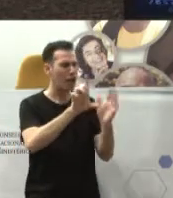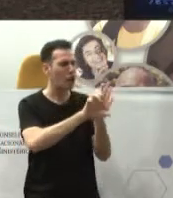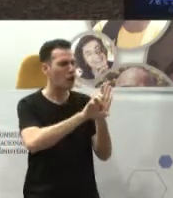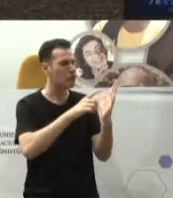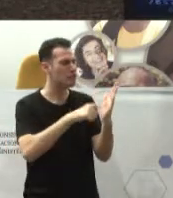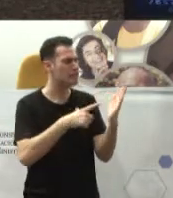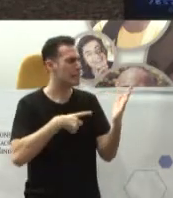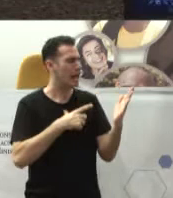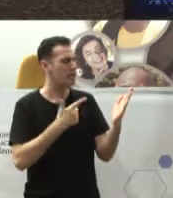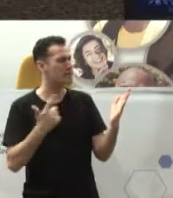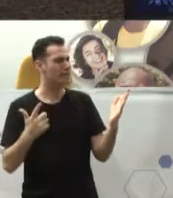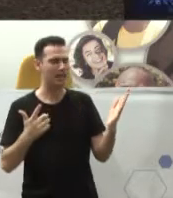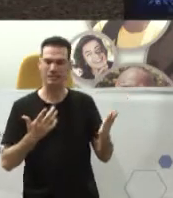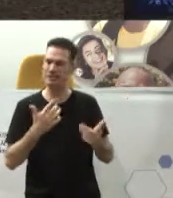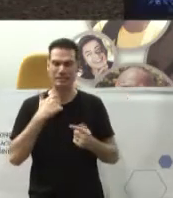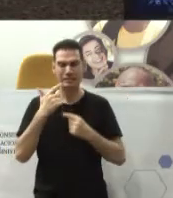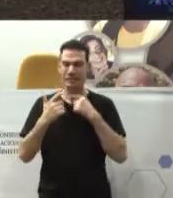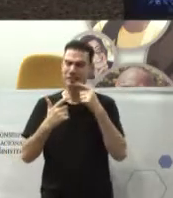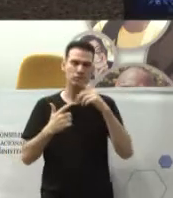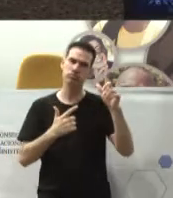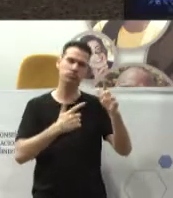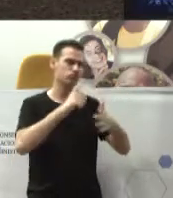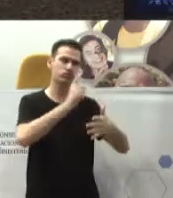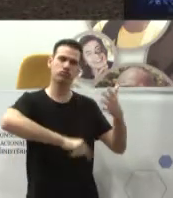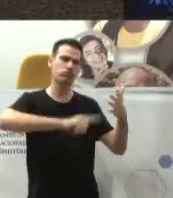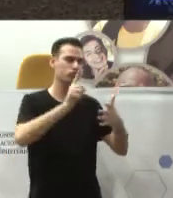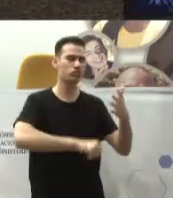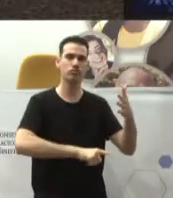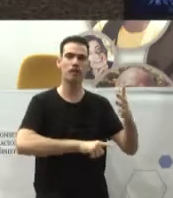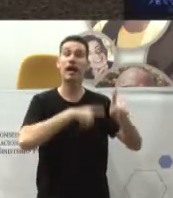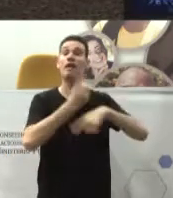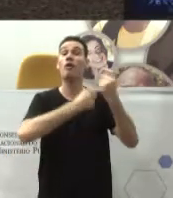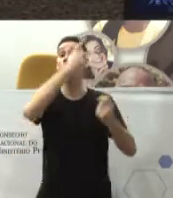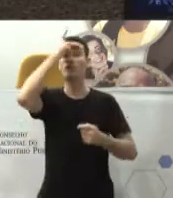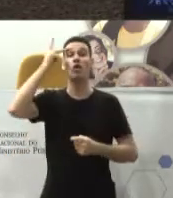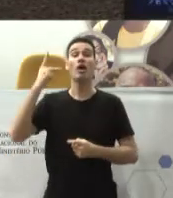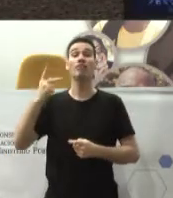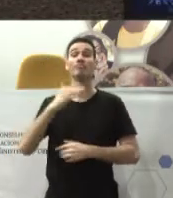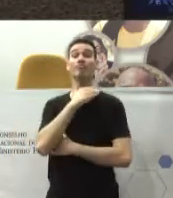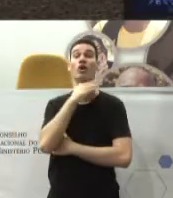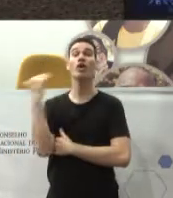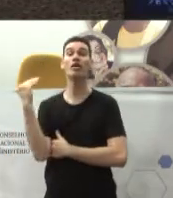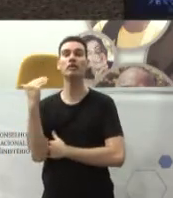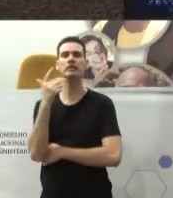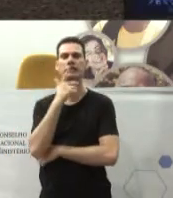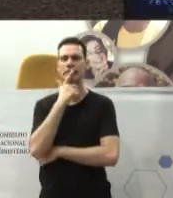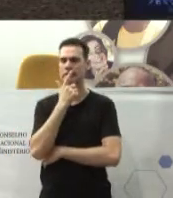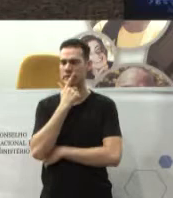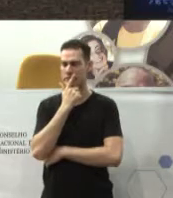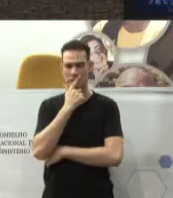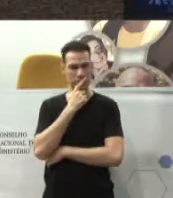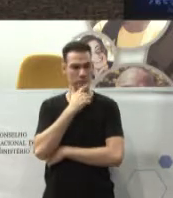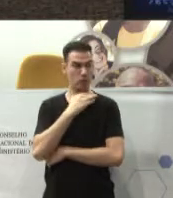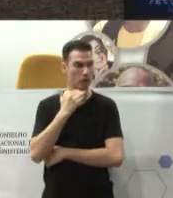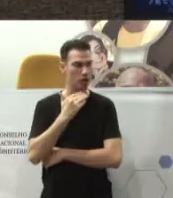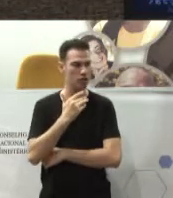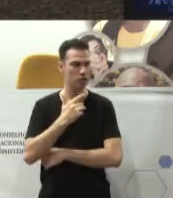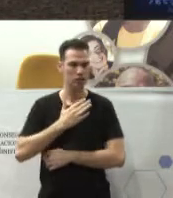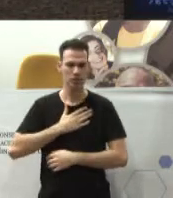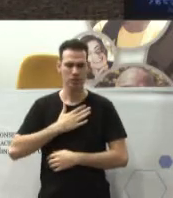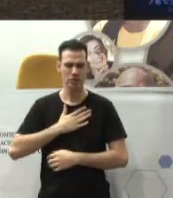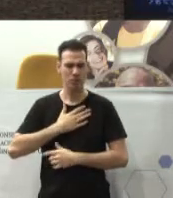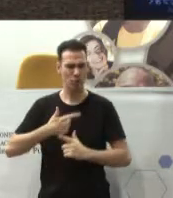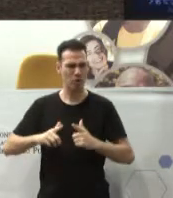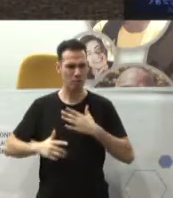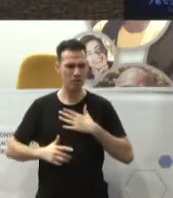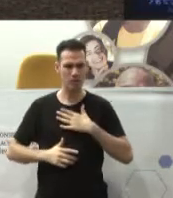né? Aí a preocupação, a pessoa morreu, isso não é problema meu se ela morreu, eu sou do sistema de justiça, eu